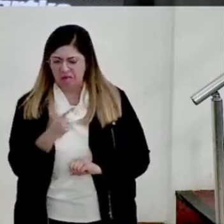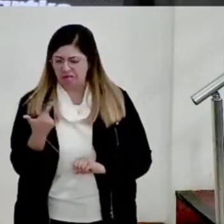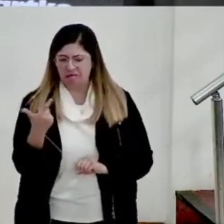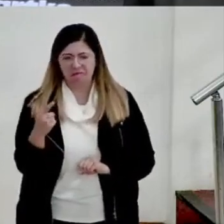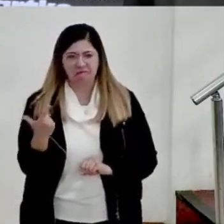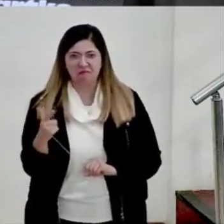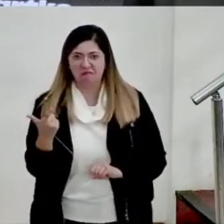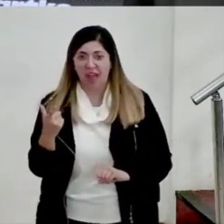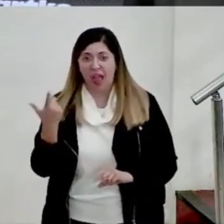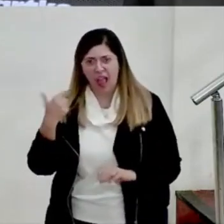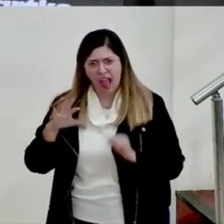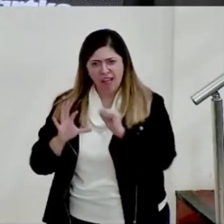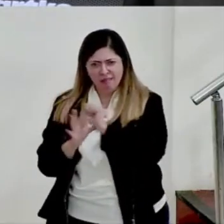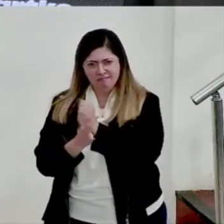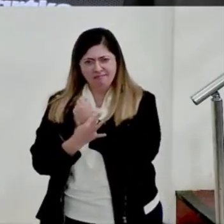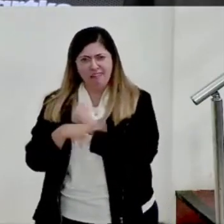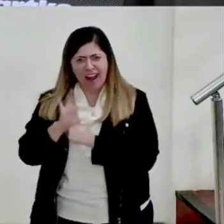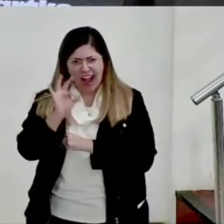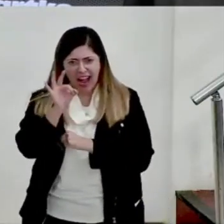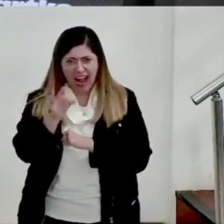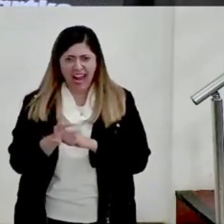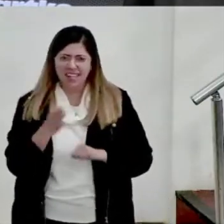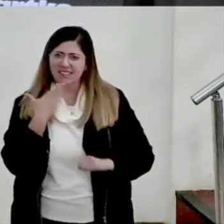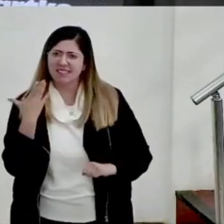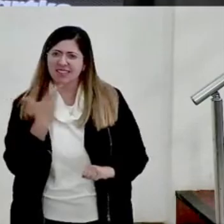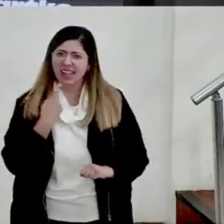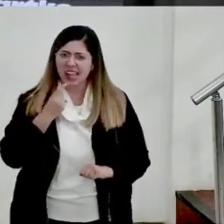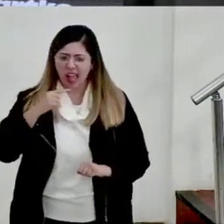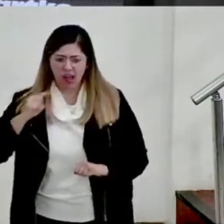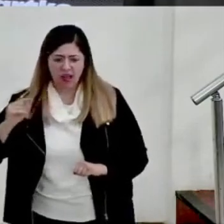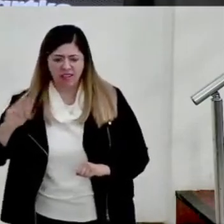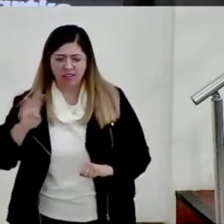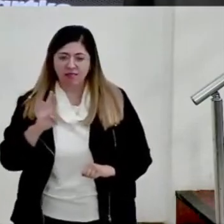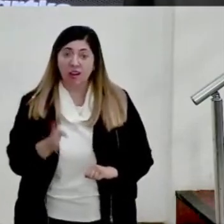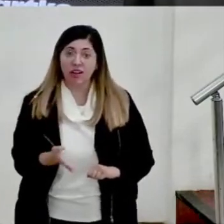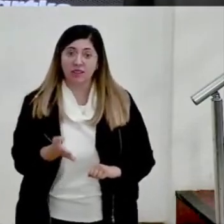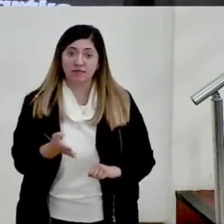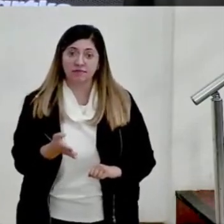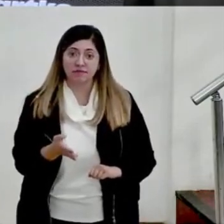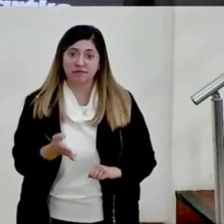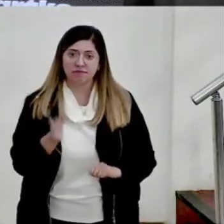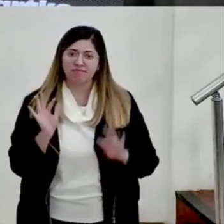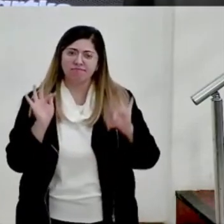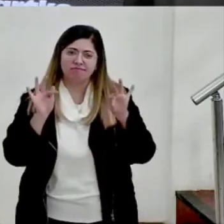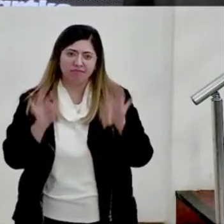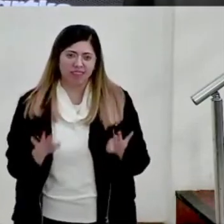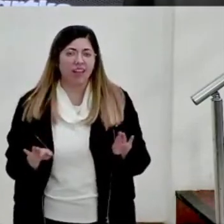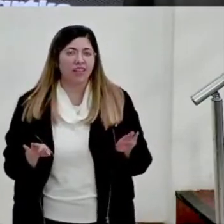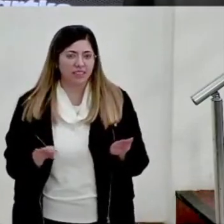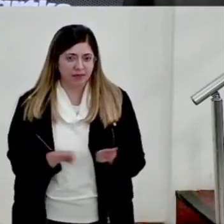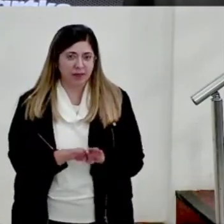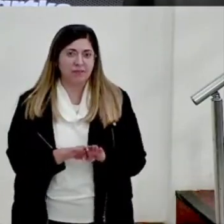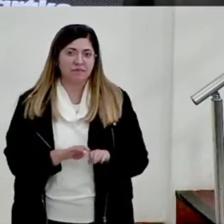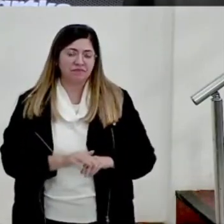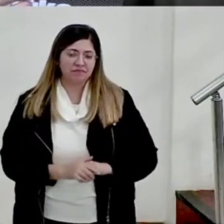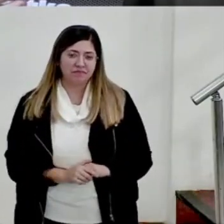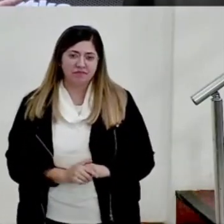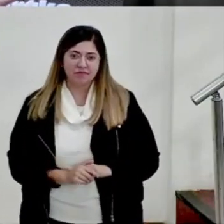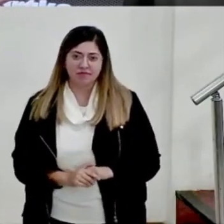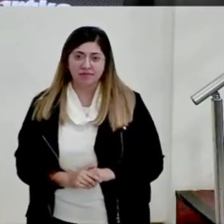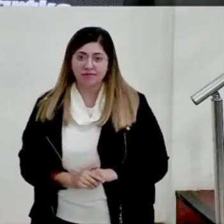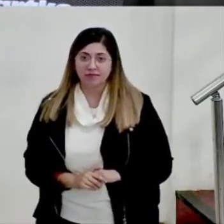a certeza da sua salvação, agora e no dia final. Porque este é